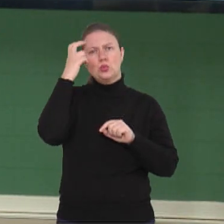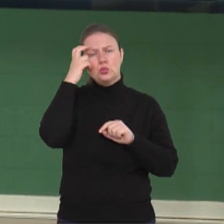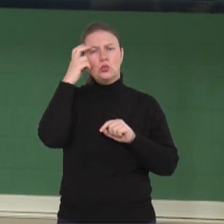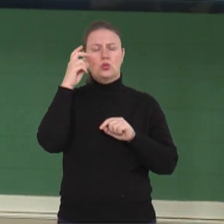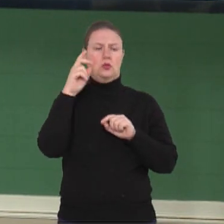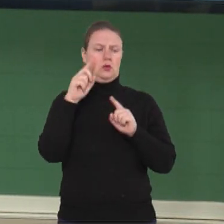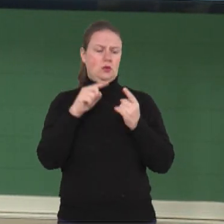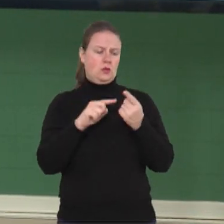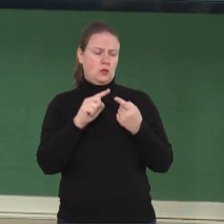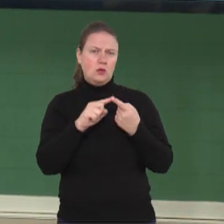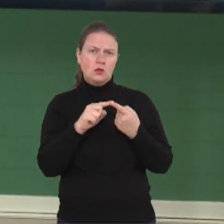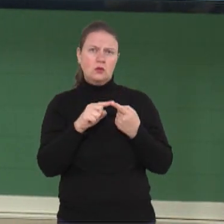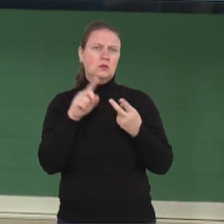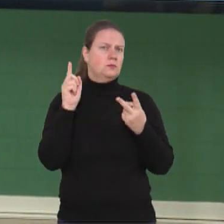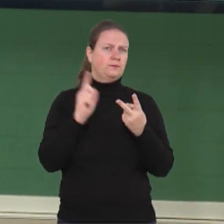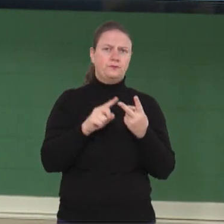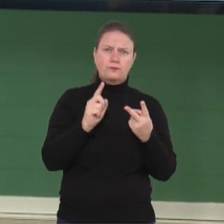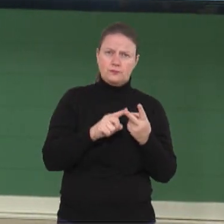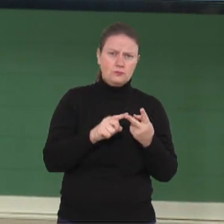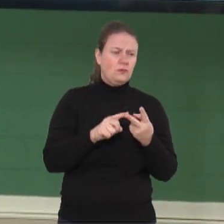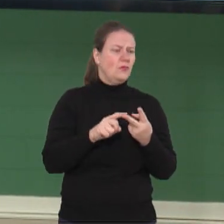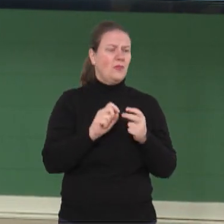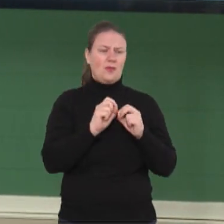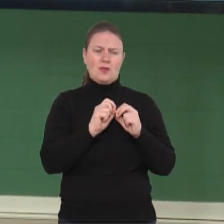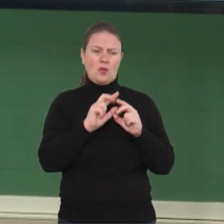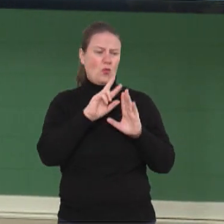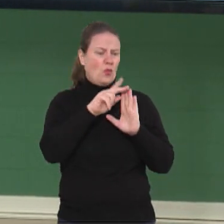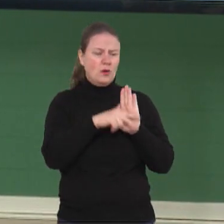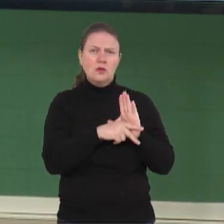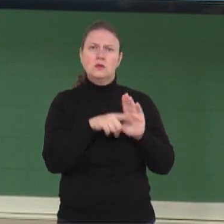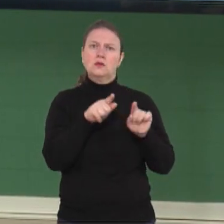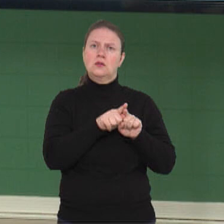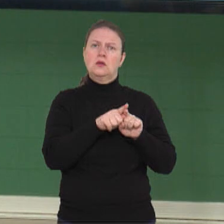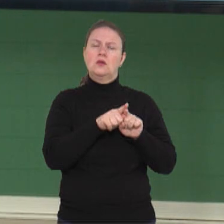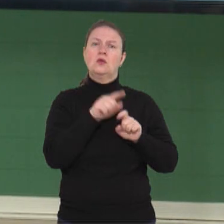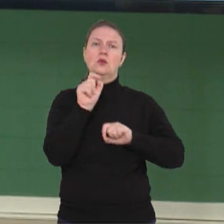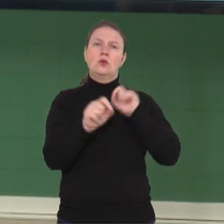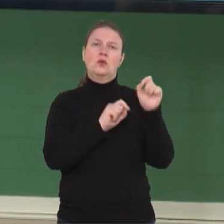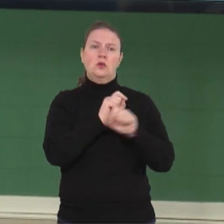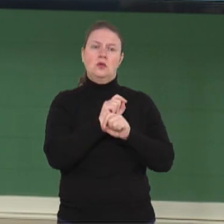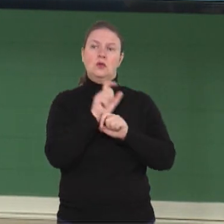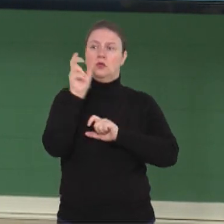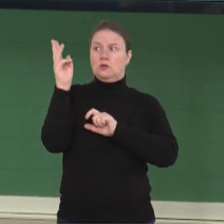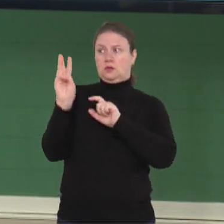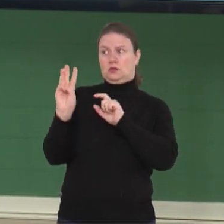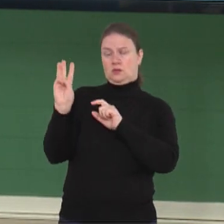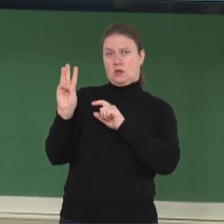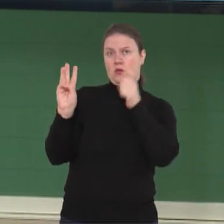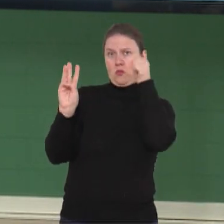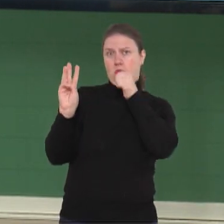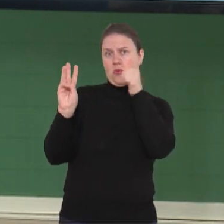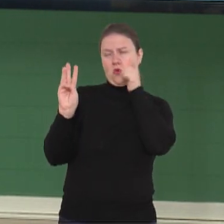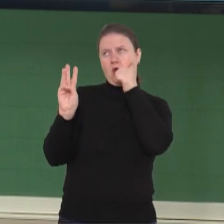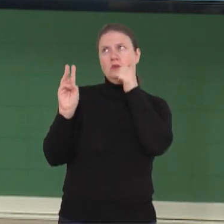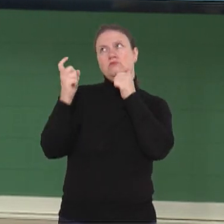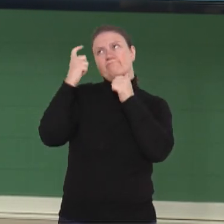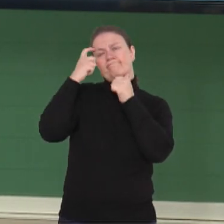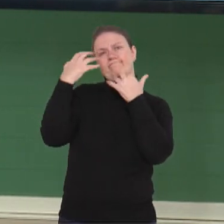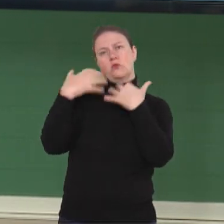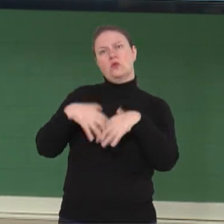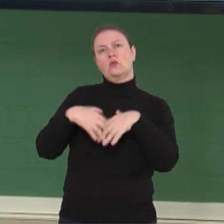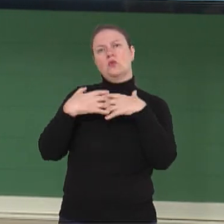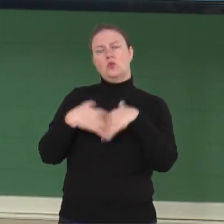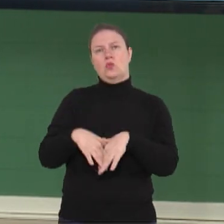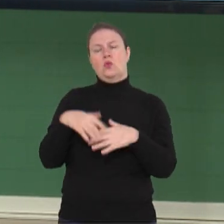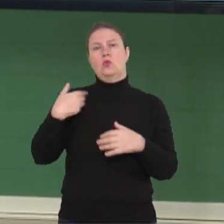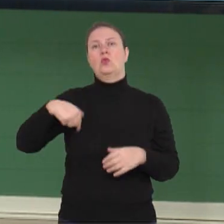questões étnico-raciais, sim, é um filme e essas protagonistas são referências para pensar quais as nossas questões, né,